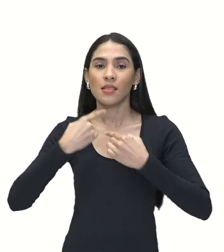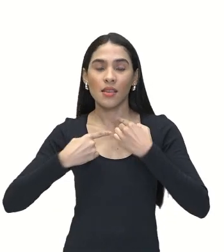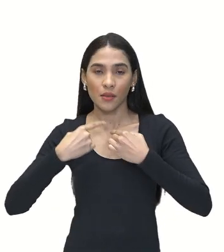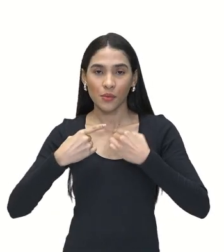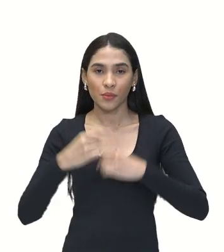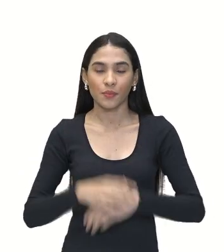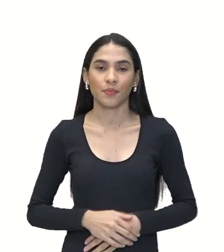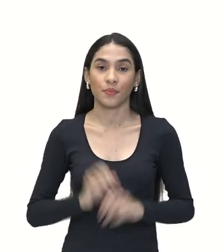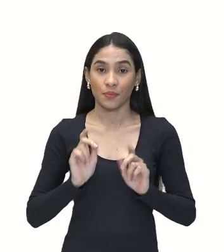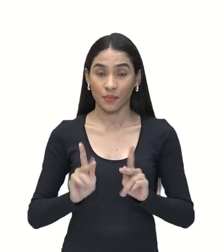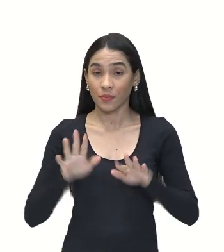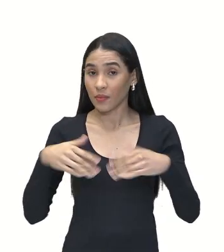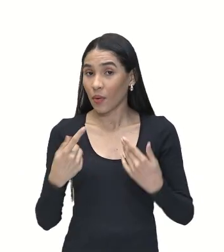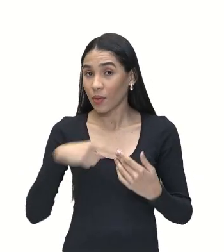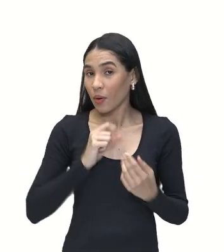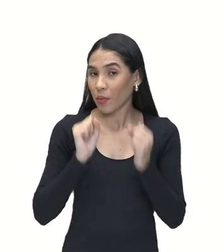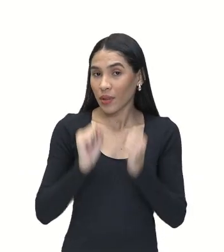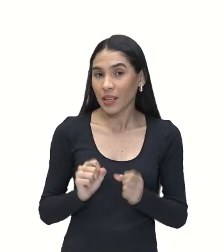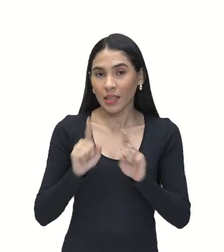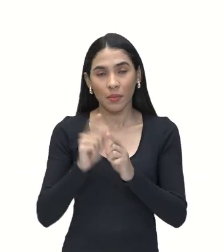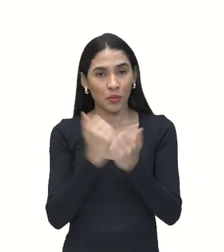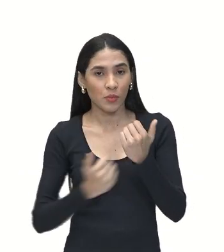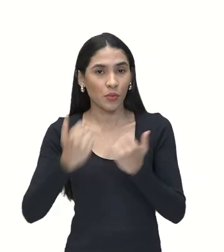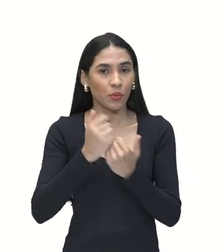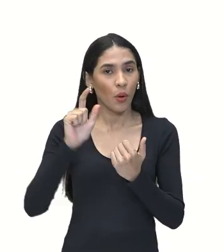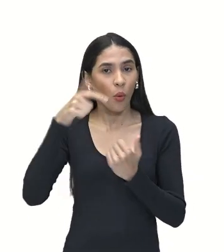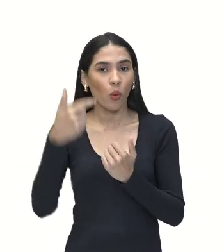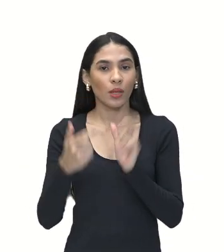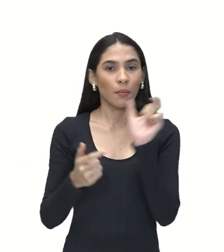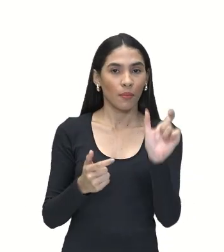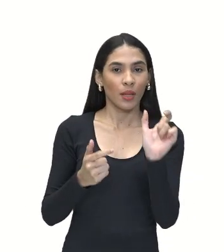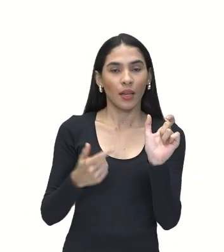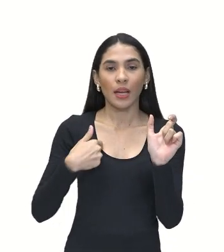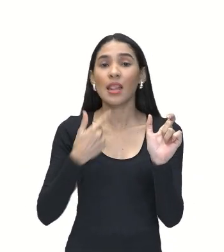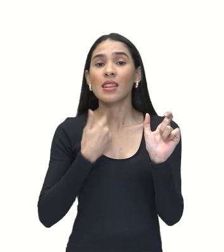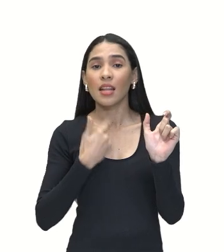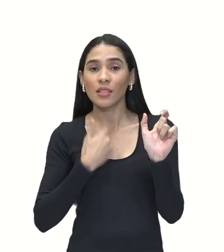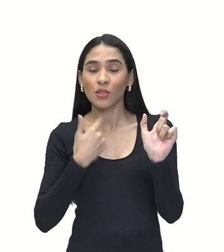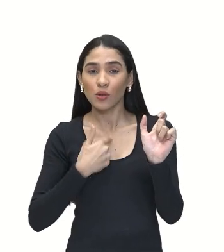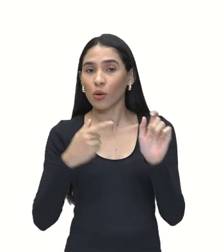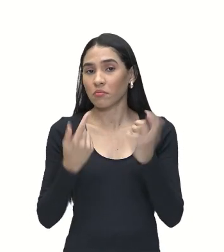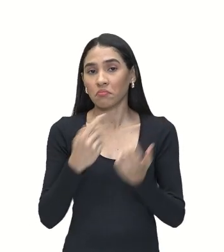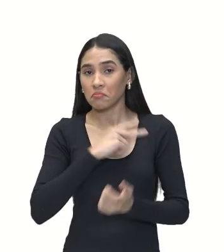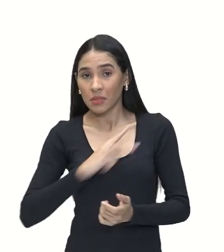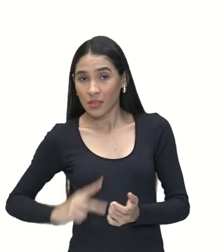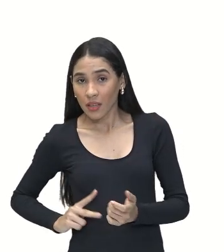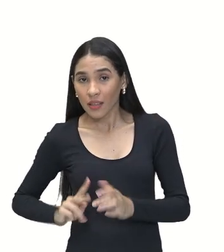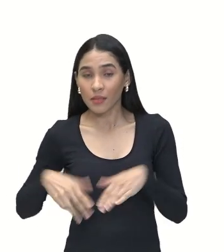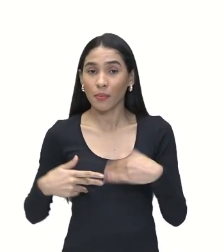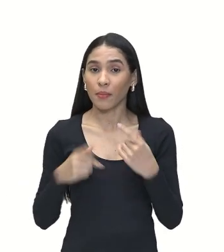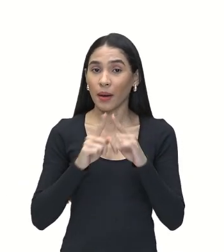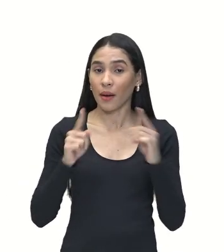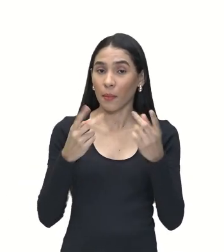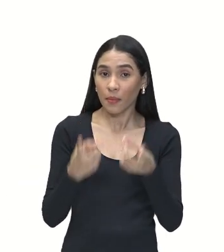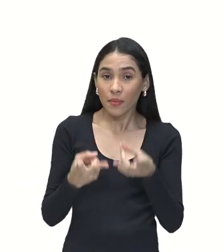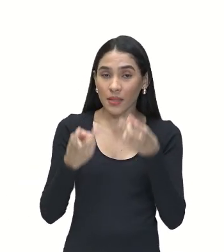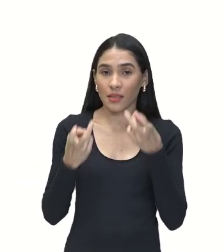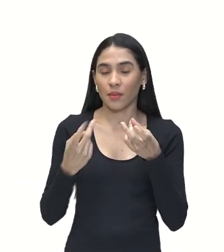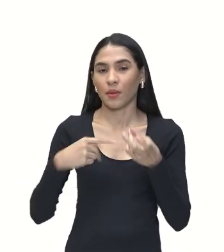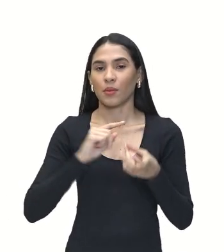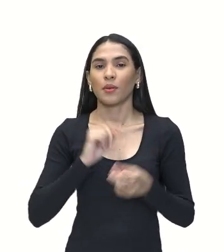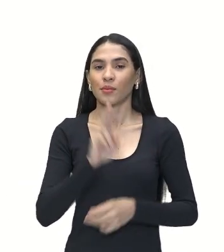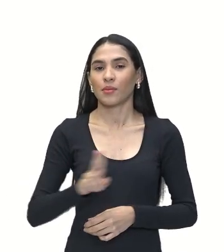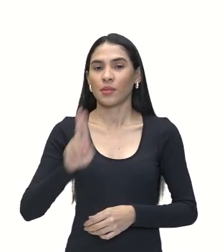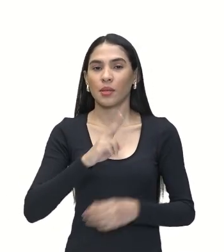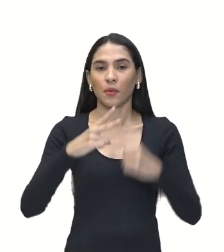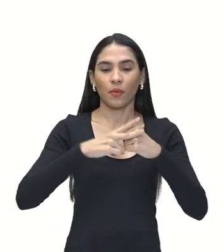desejar, ok? A gente poderia até substituir, ele desejou o cargo de presidente. E observem que, como nós utilizamos